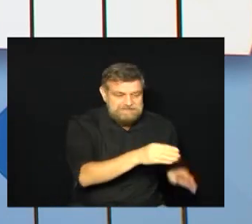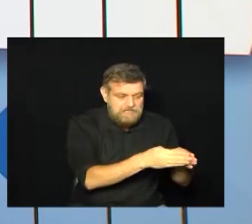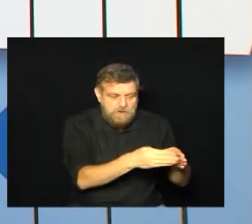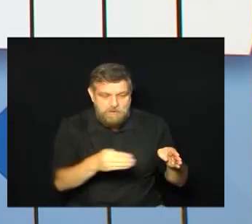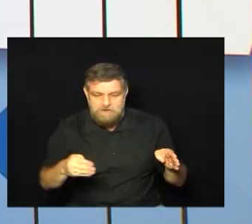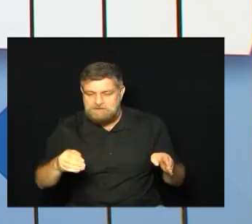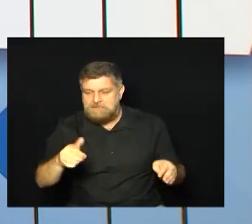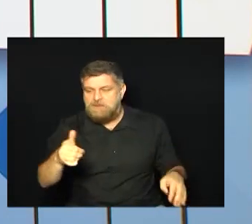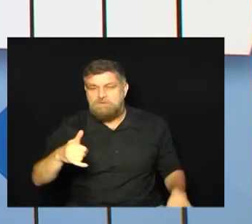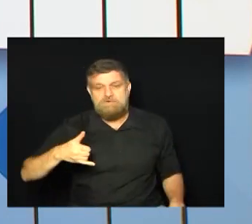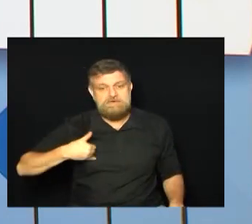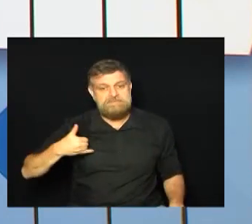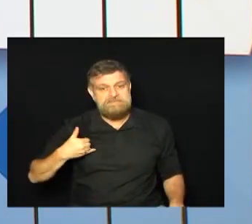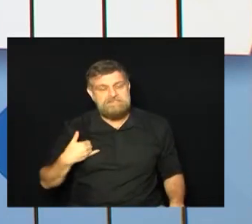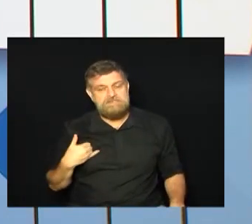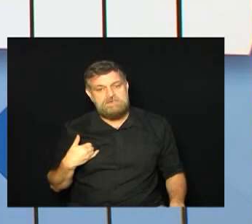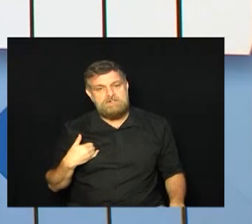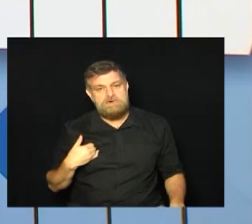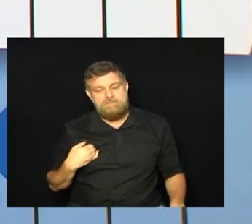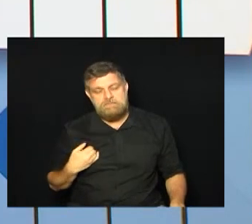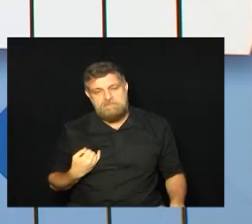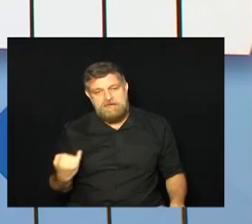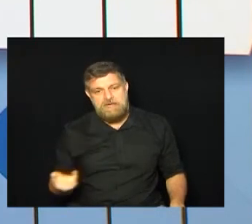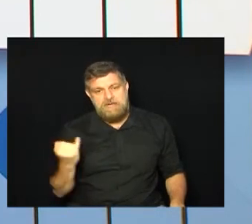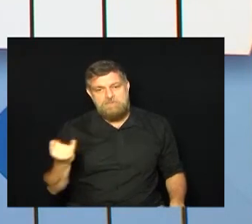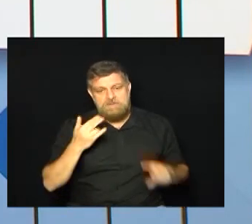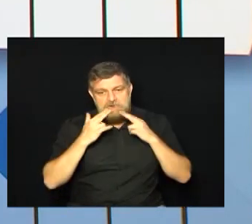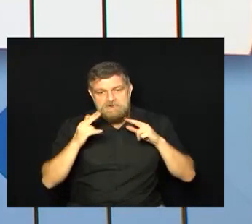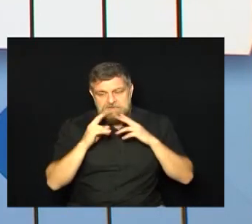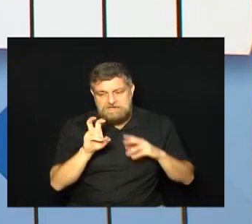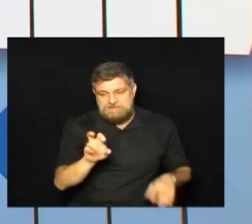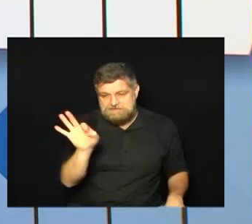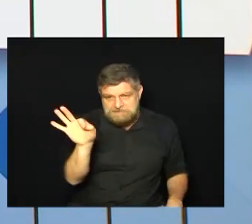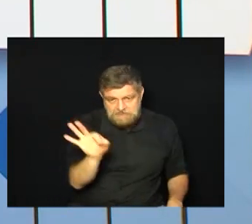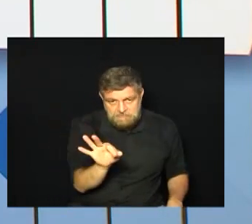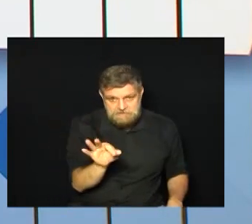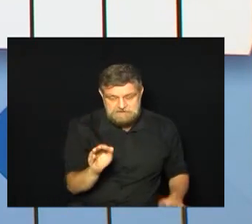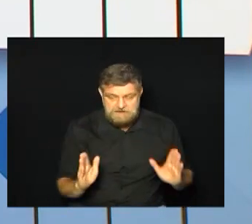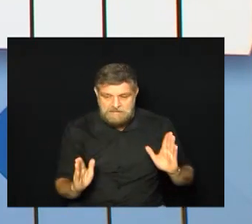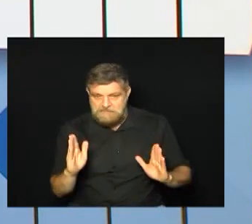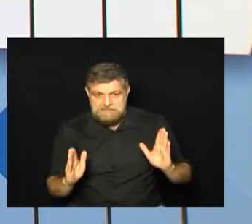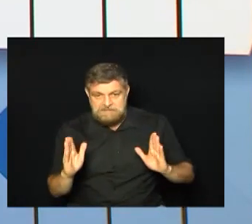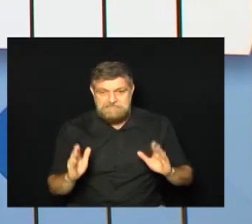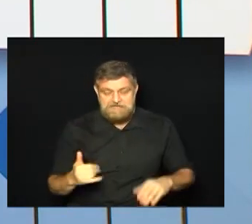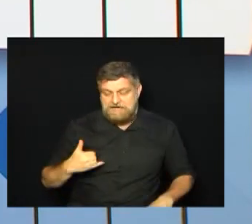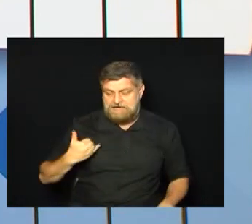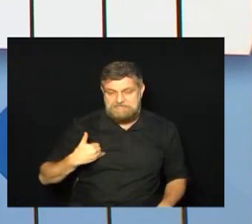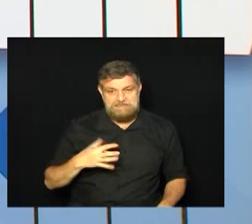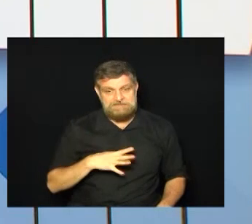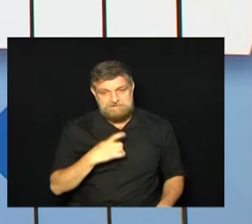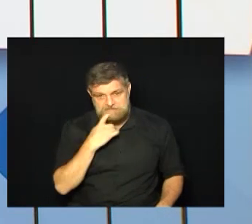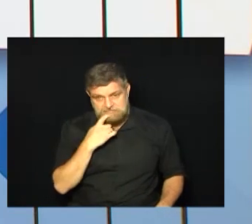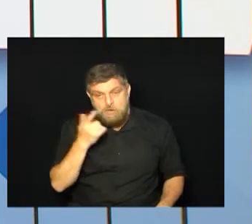uma importante notícia. Olha, 5% das crianças dessa faixa etária aqui da cidade de Campinas